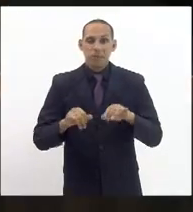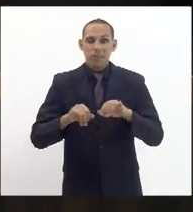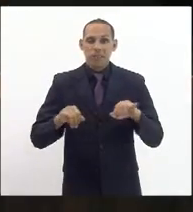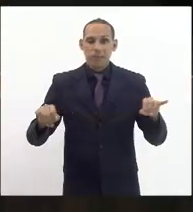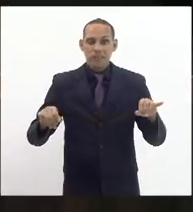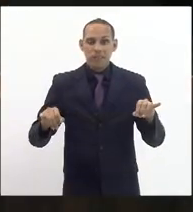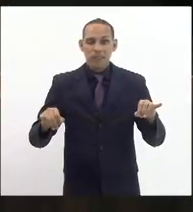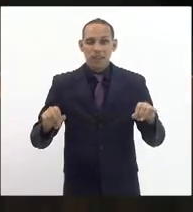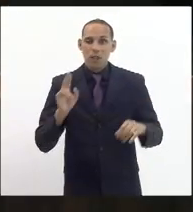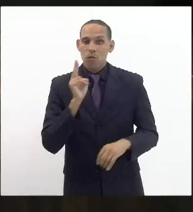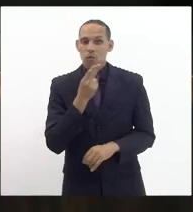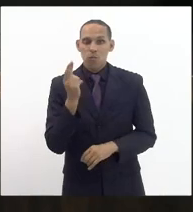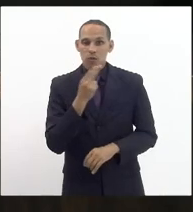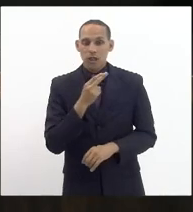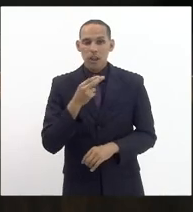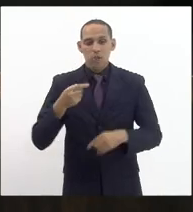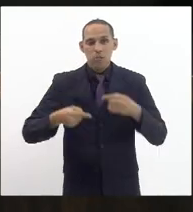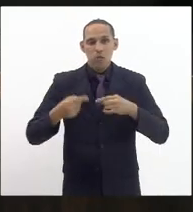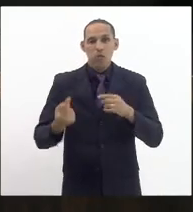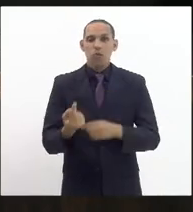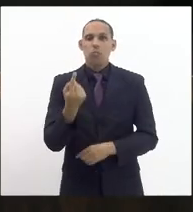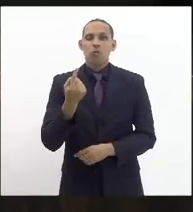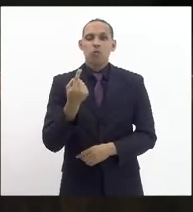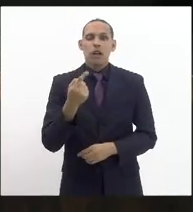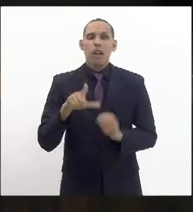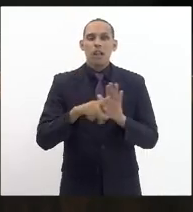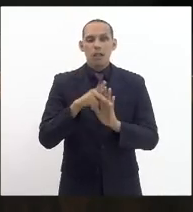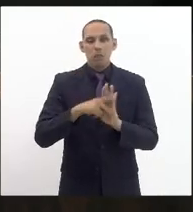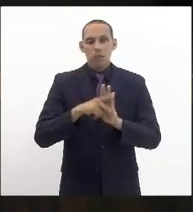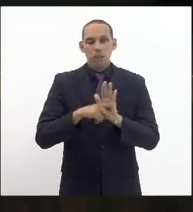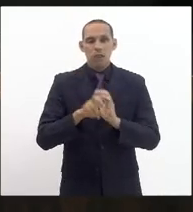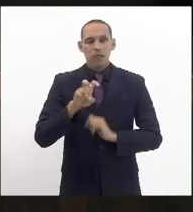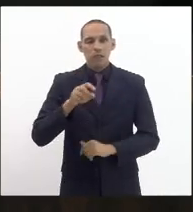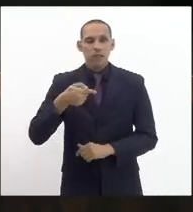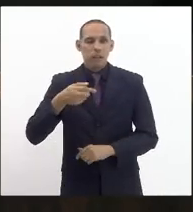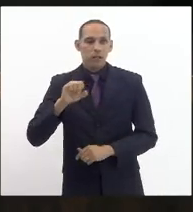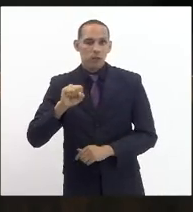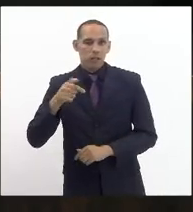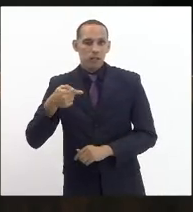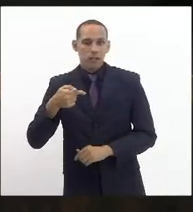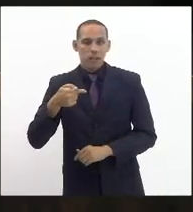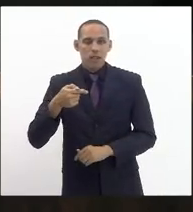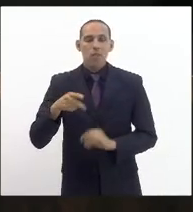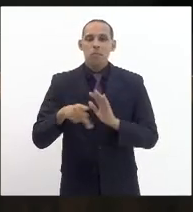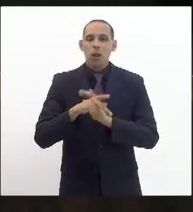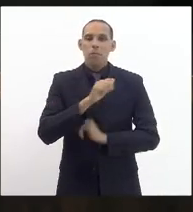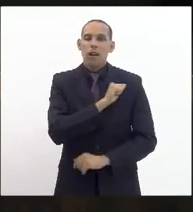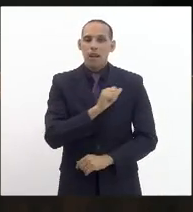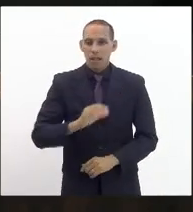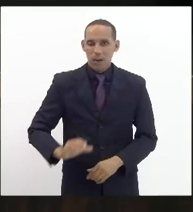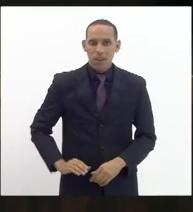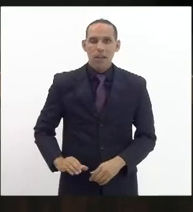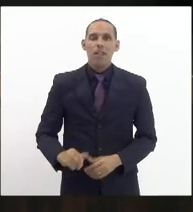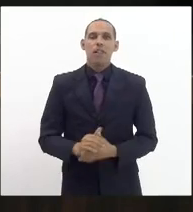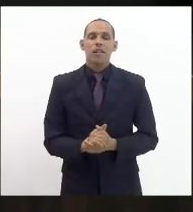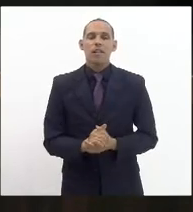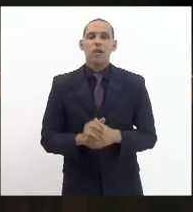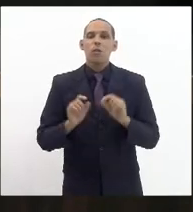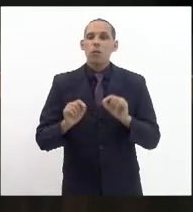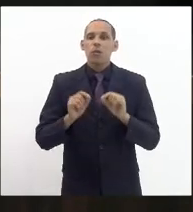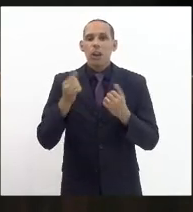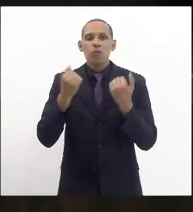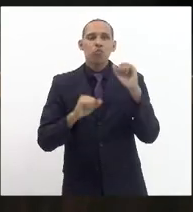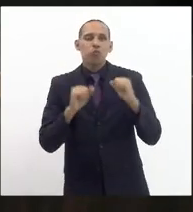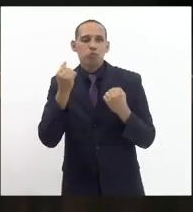Anuncio, em regime de urgência e discussão única, projeto de lei 578722, de autoria do deputado André Siciliano, que institui o regime especial para a indústria